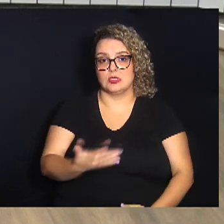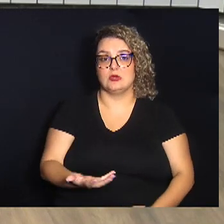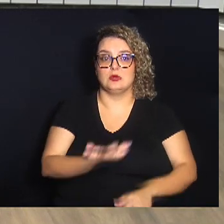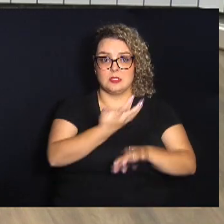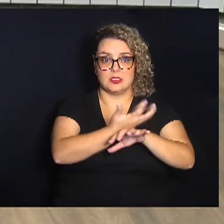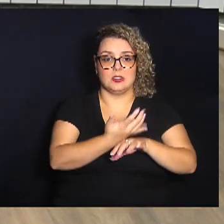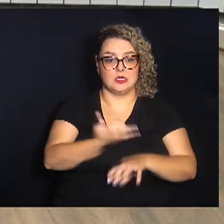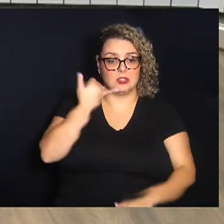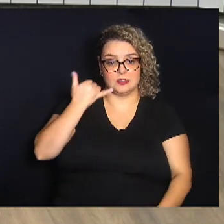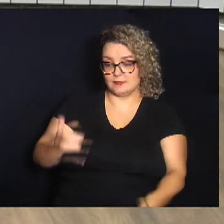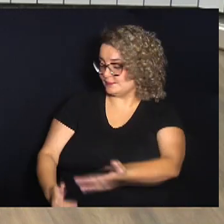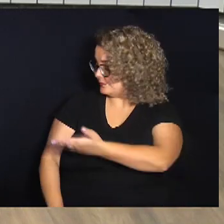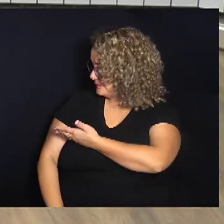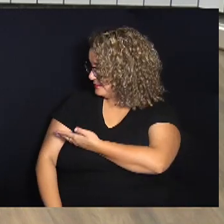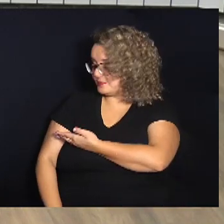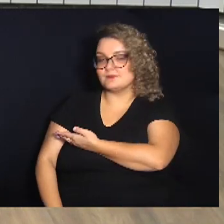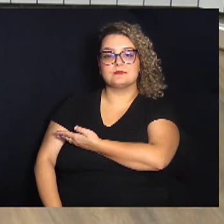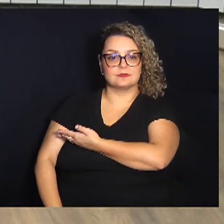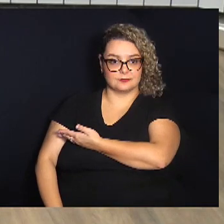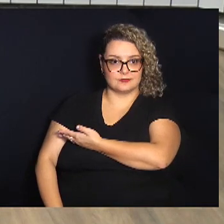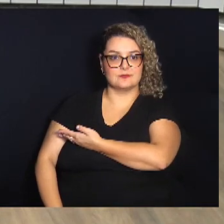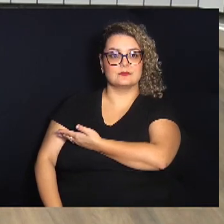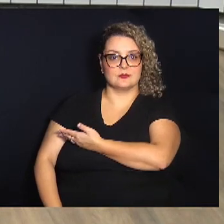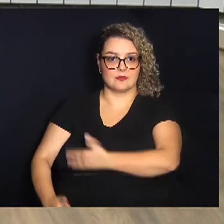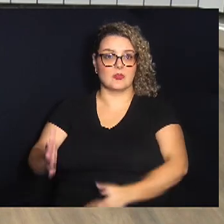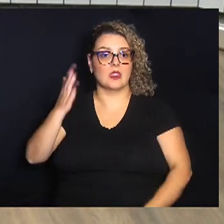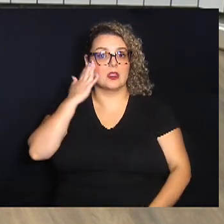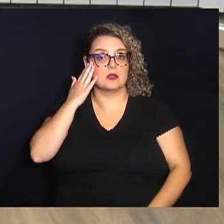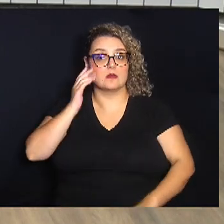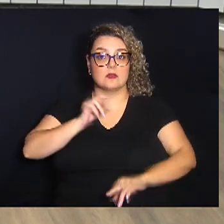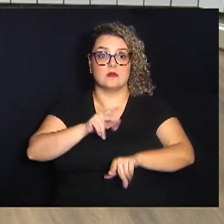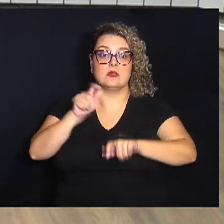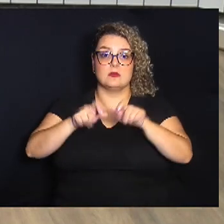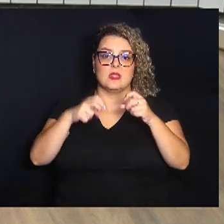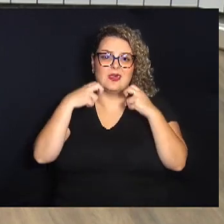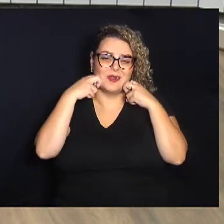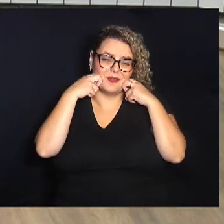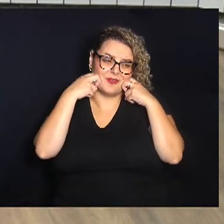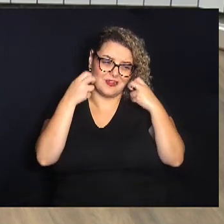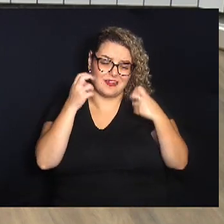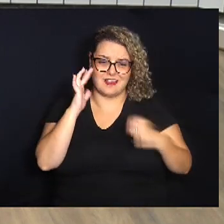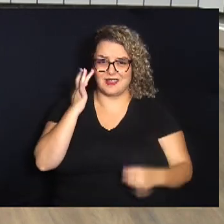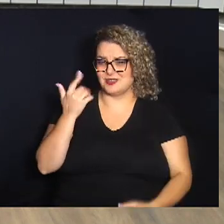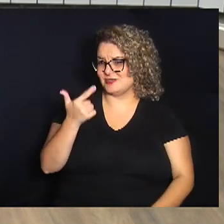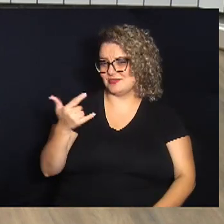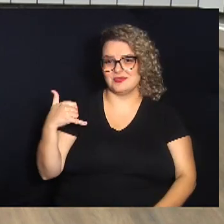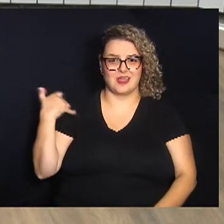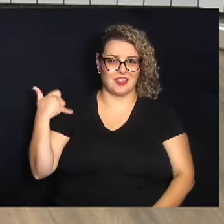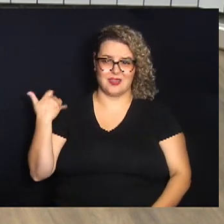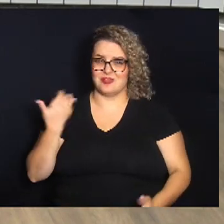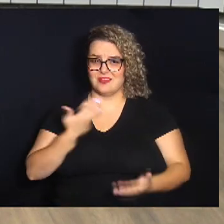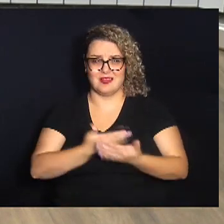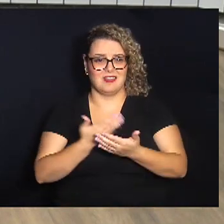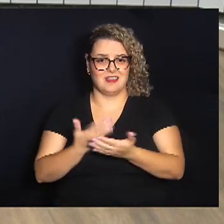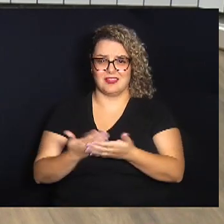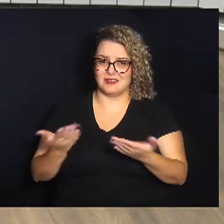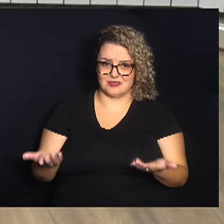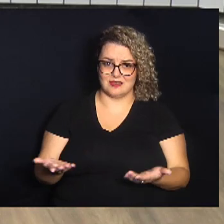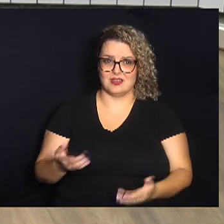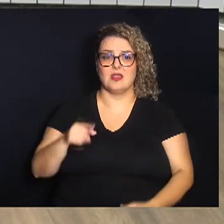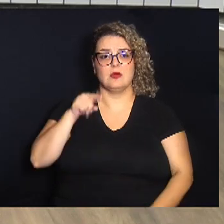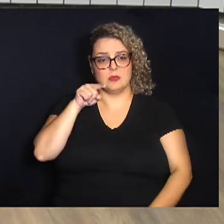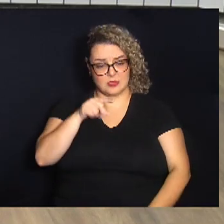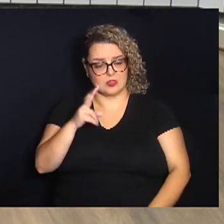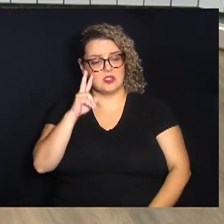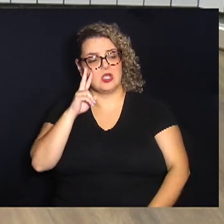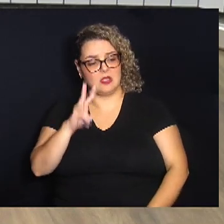faça essa ligação, porque a gente sabe que muitas pessoas ficam com vergonha, acham que não tem mais idade para estudar, mas você viu